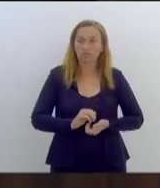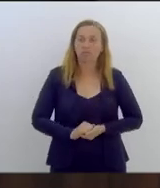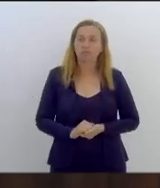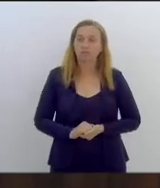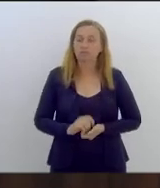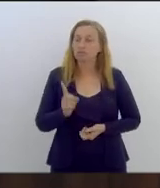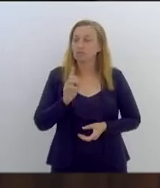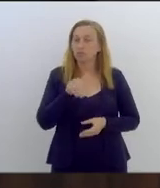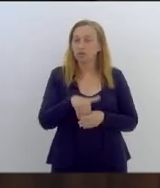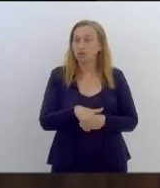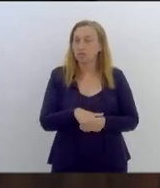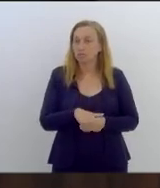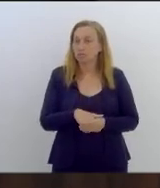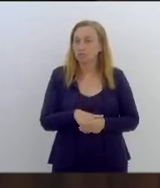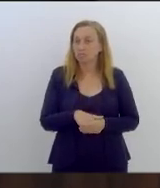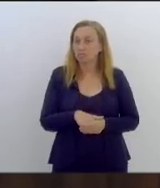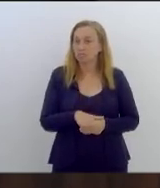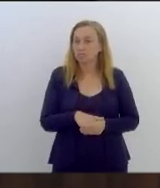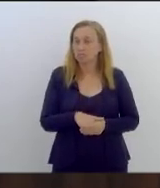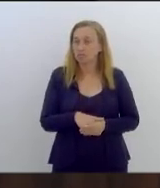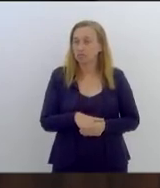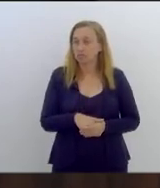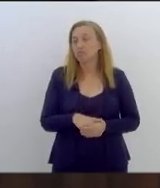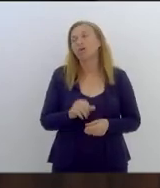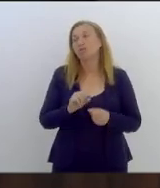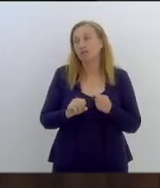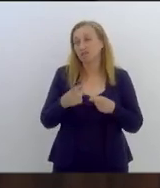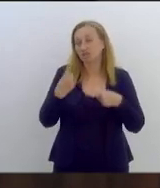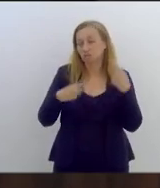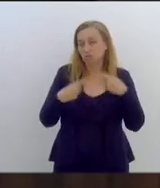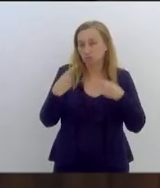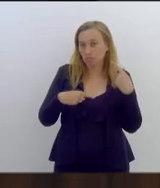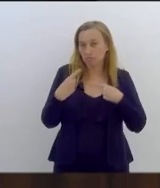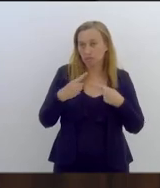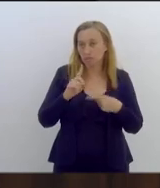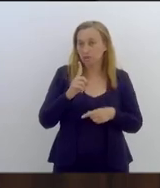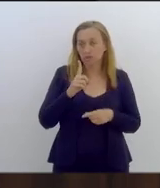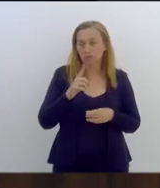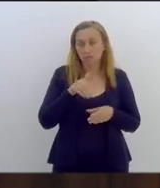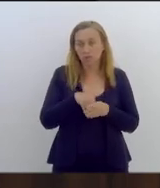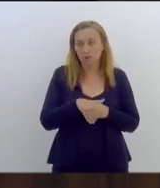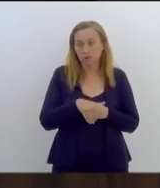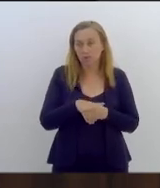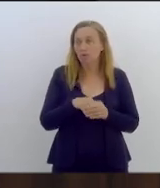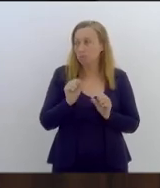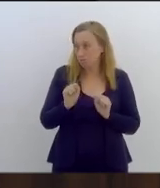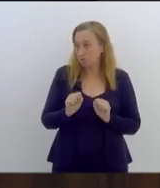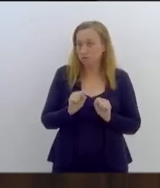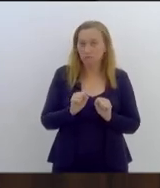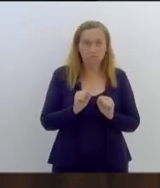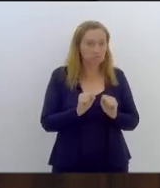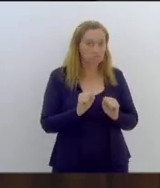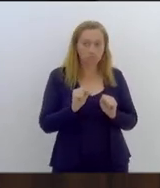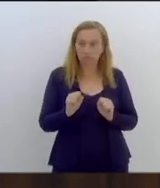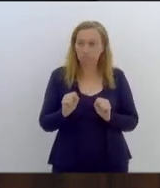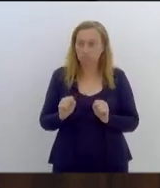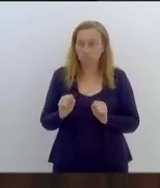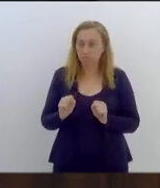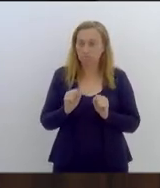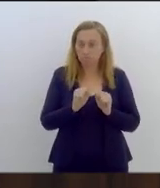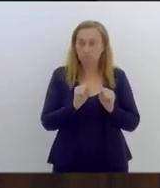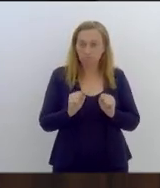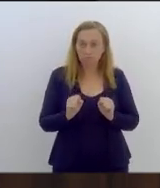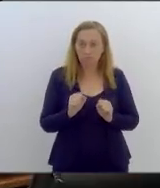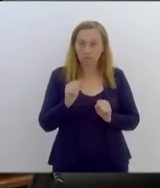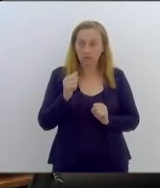Não vota. A gente faz a discussão, mas não põe para votar. Pode ser desse jeito? Pode ser,